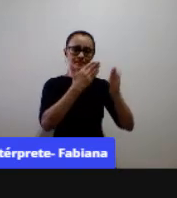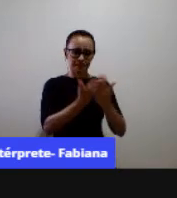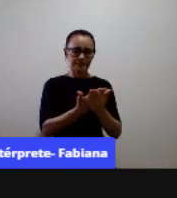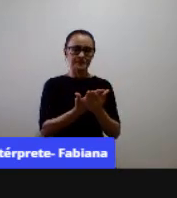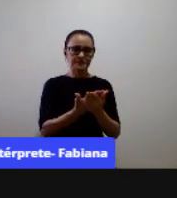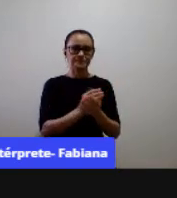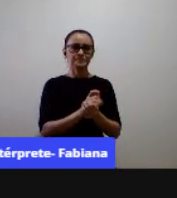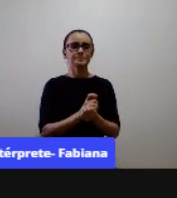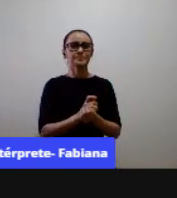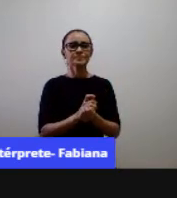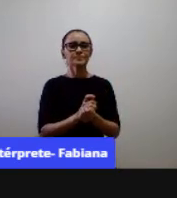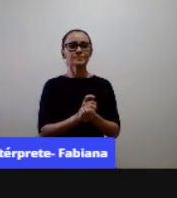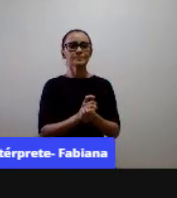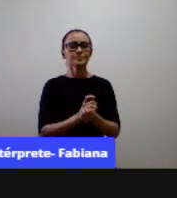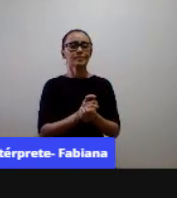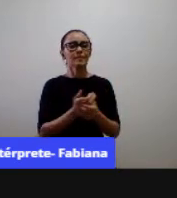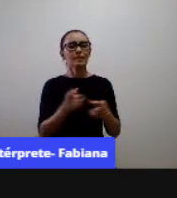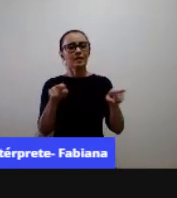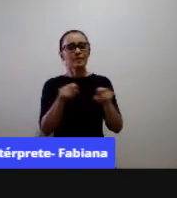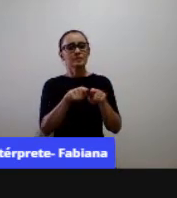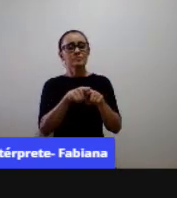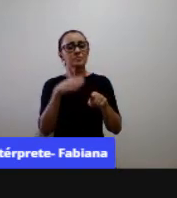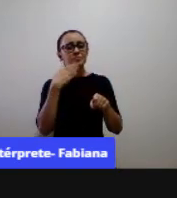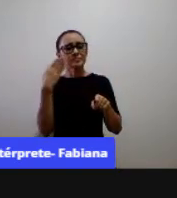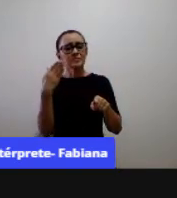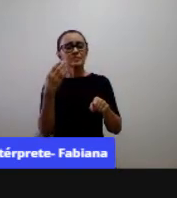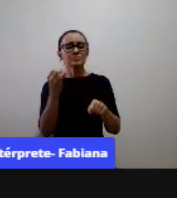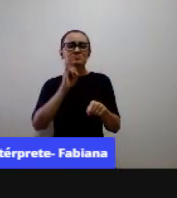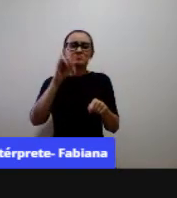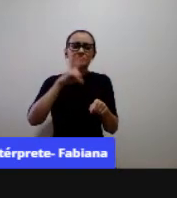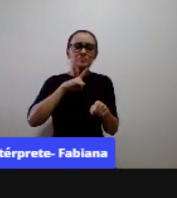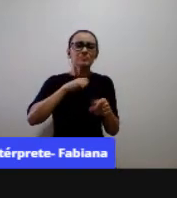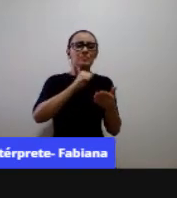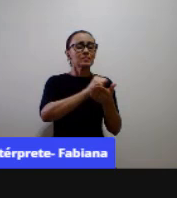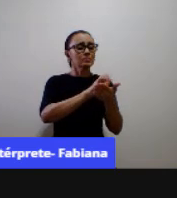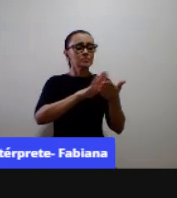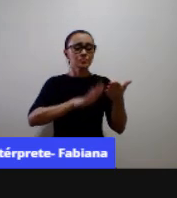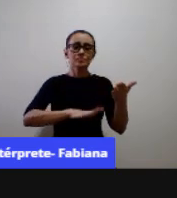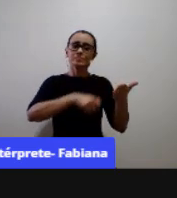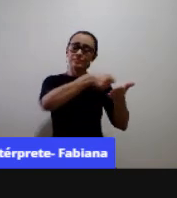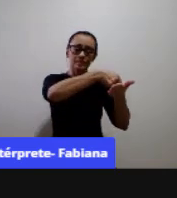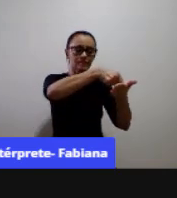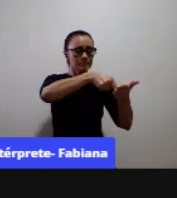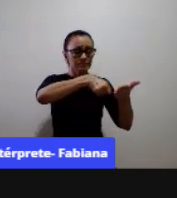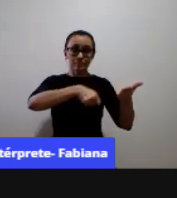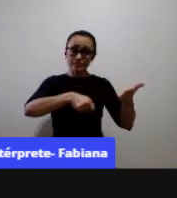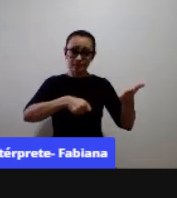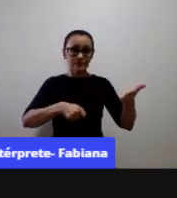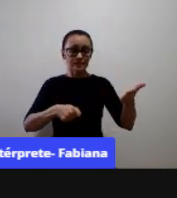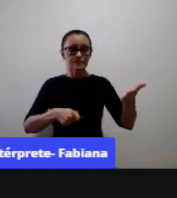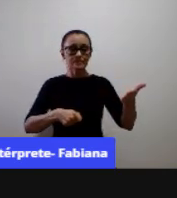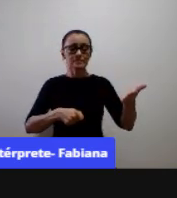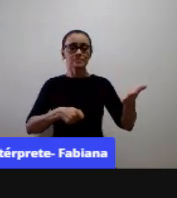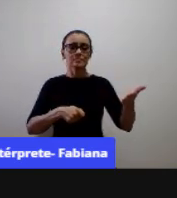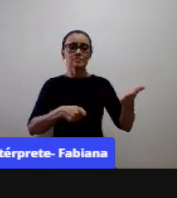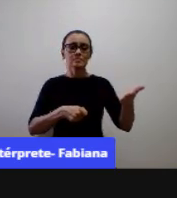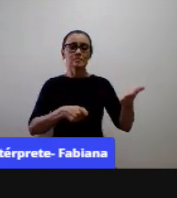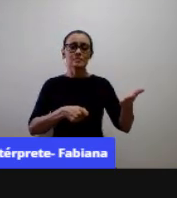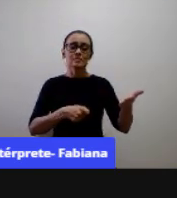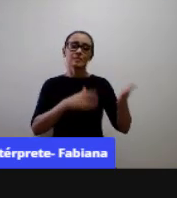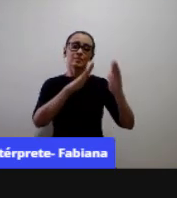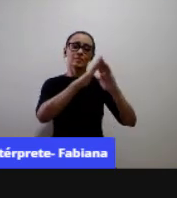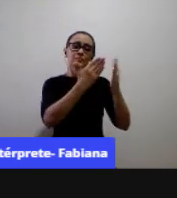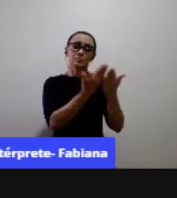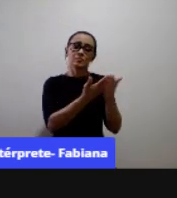ele trazer material escrito que ele recebeu nas escolas anteriores, né, caso ele tenha, né, se não tiver, pode